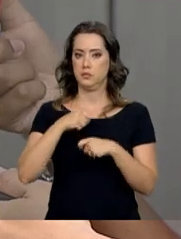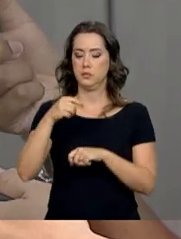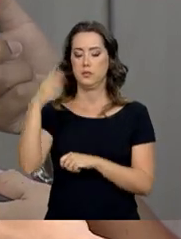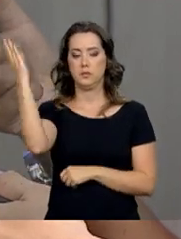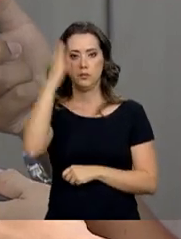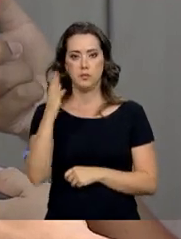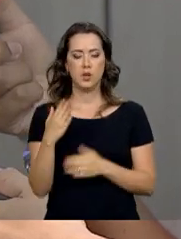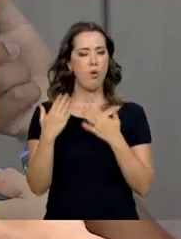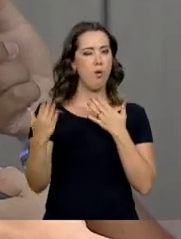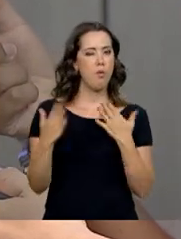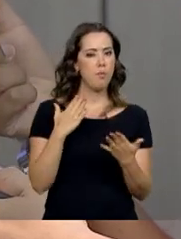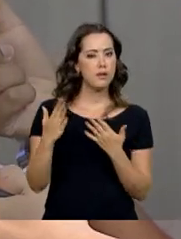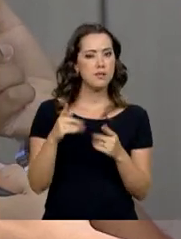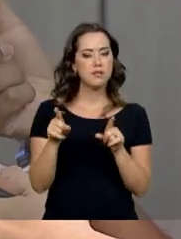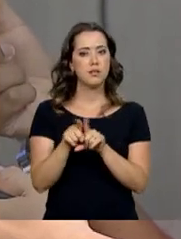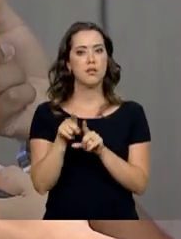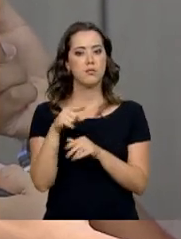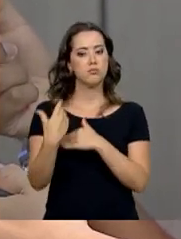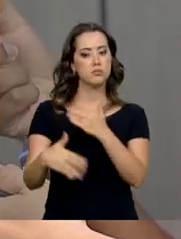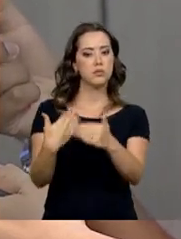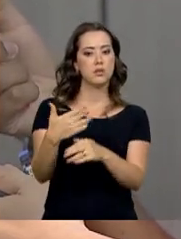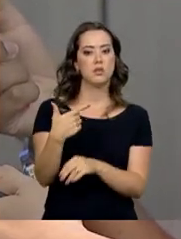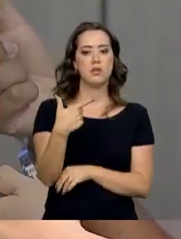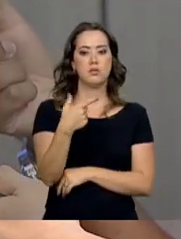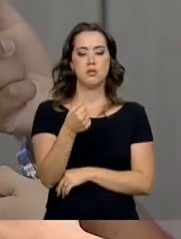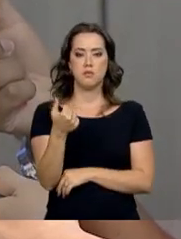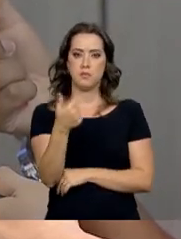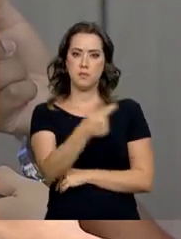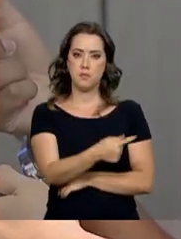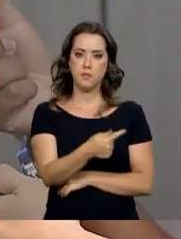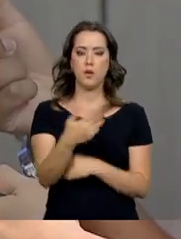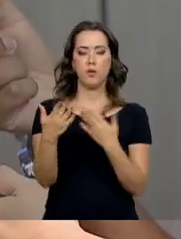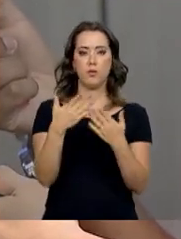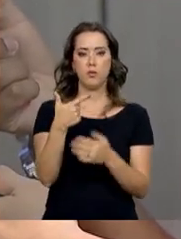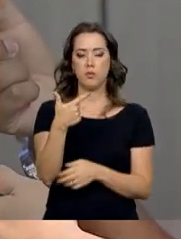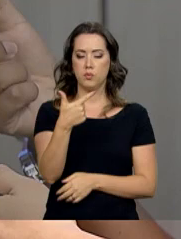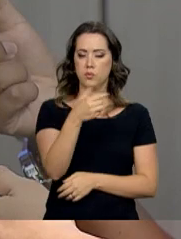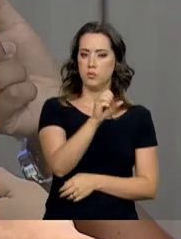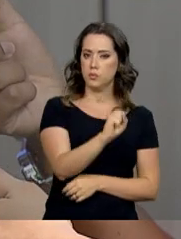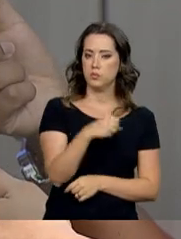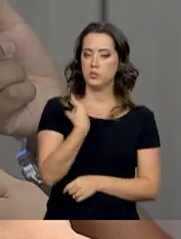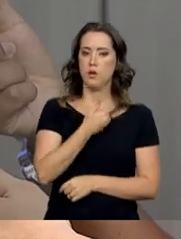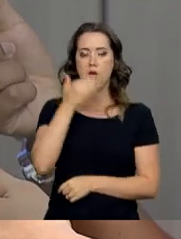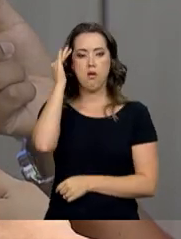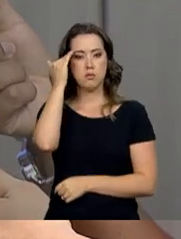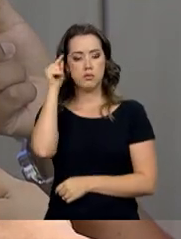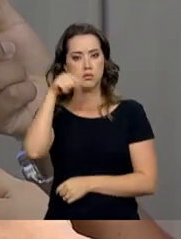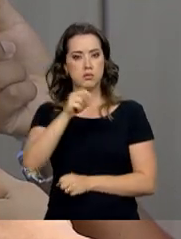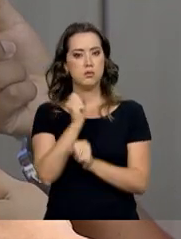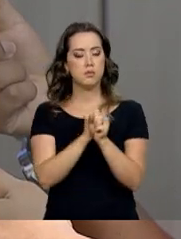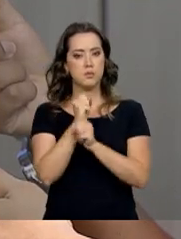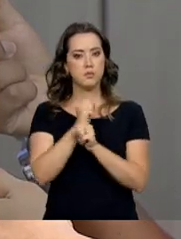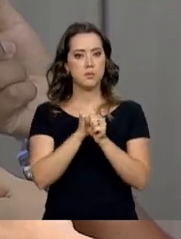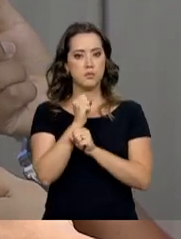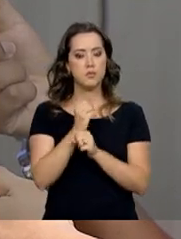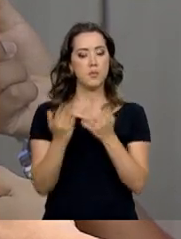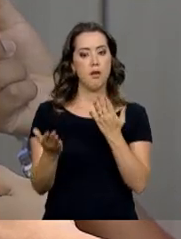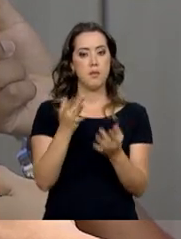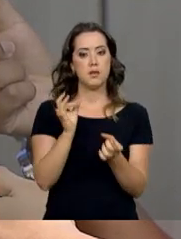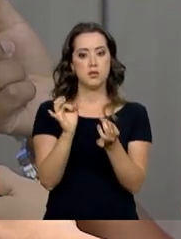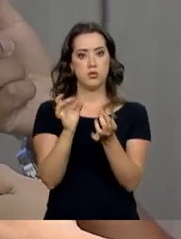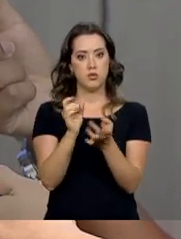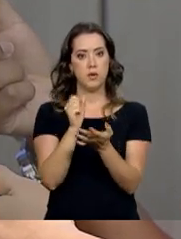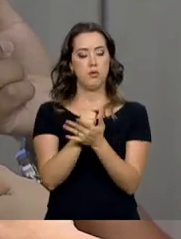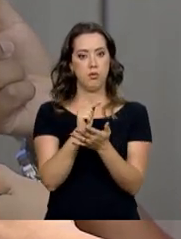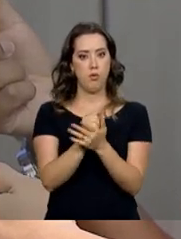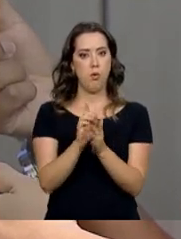em comparação é no desempenho de 2017 e 2018 nós entendemos que neste ano a balança comercial tem